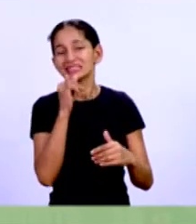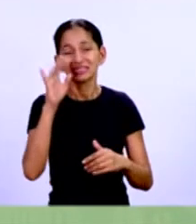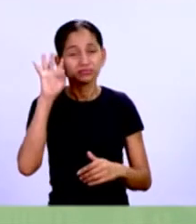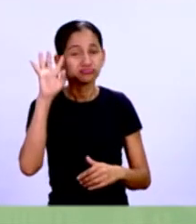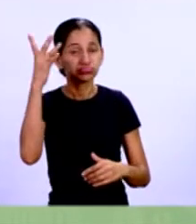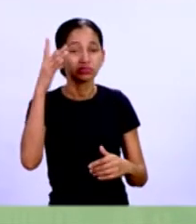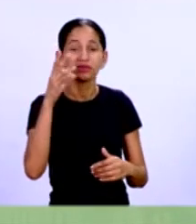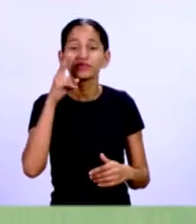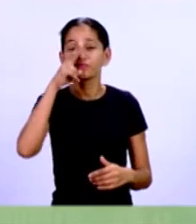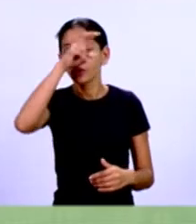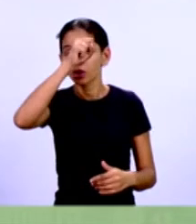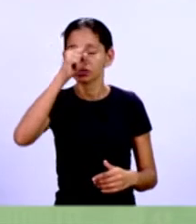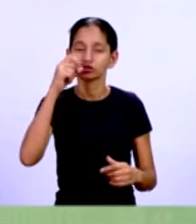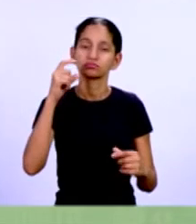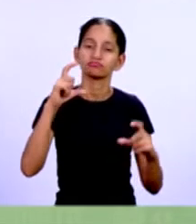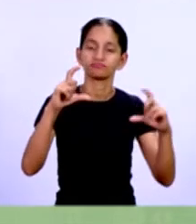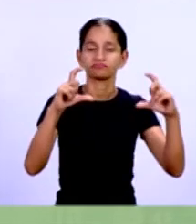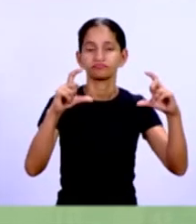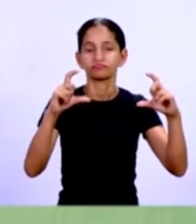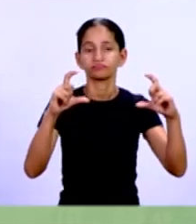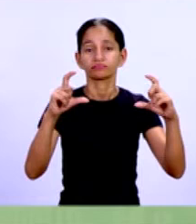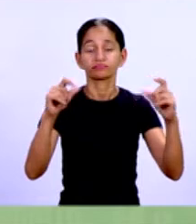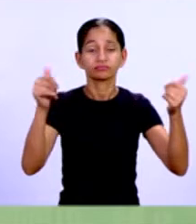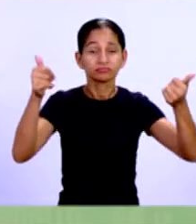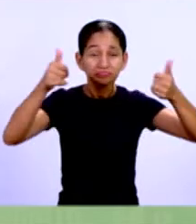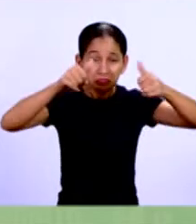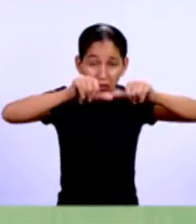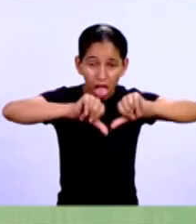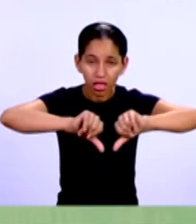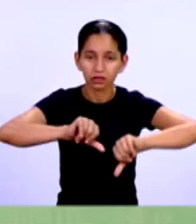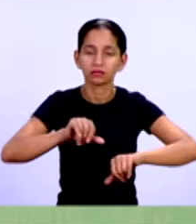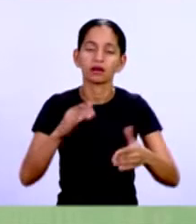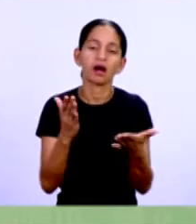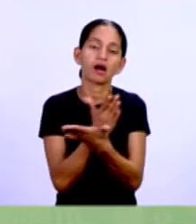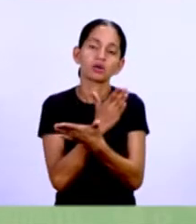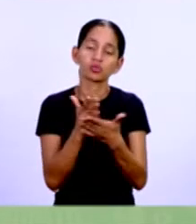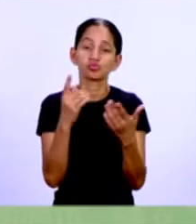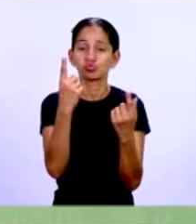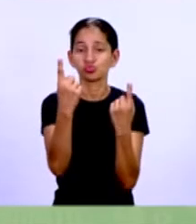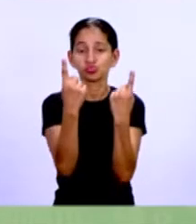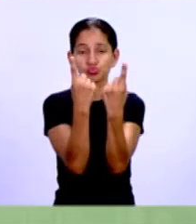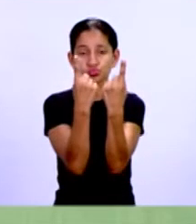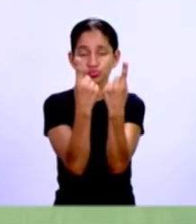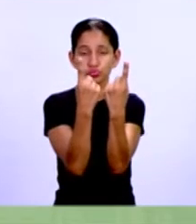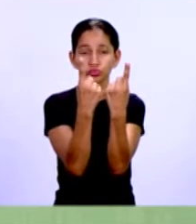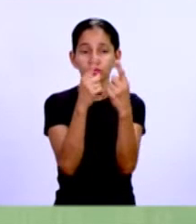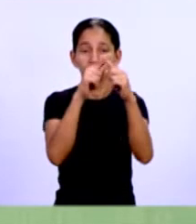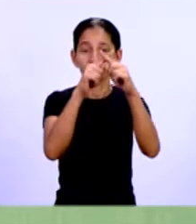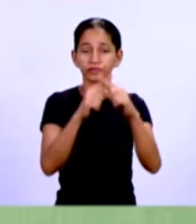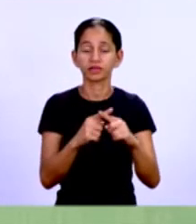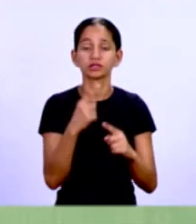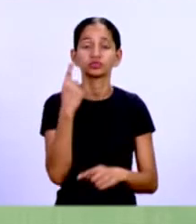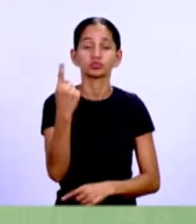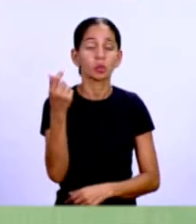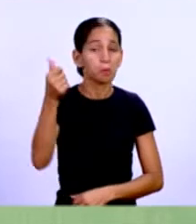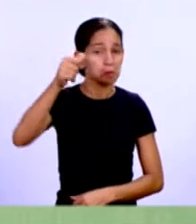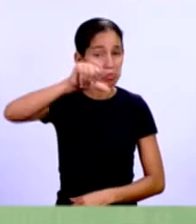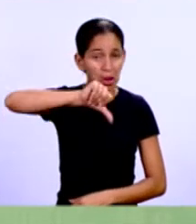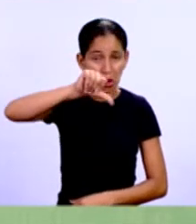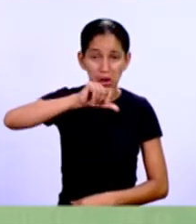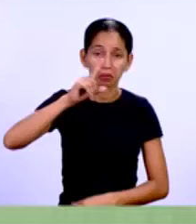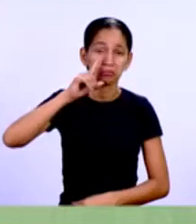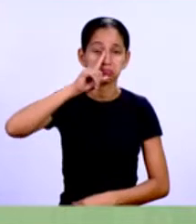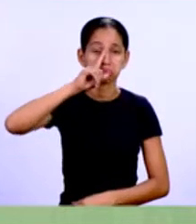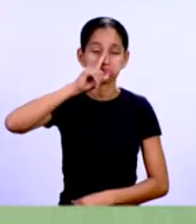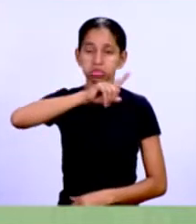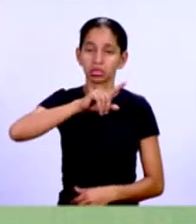acontecer. Esse seria o seu pior dos mundos, se você tivesse um risco aqui 1 vezes 1, que aí seria o resultado 1, pior dos mundos. E